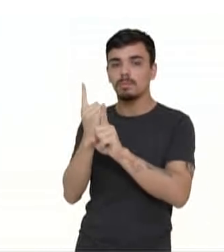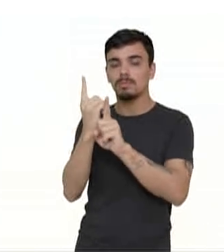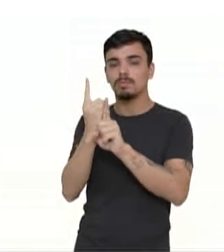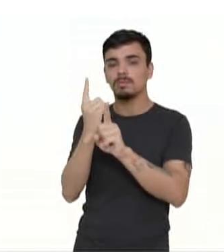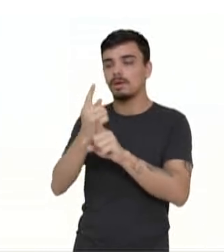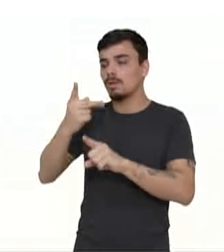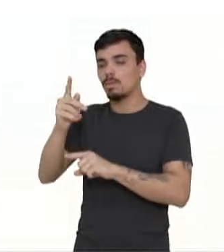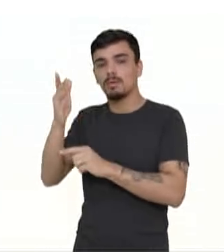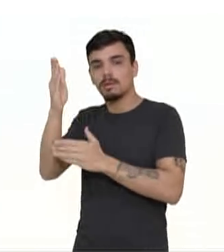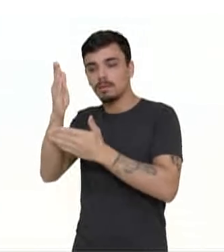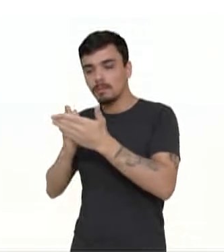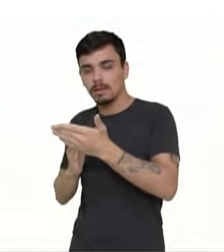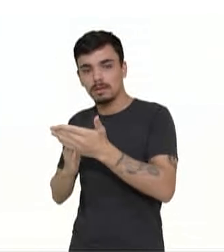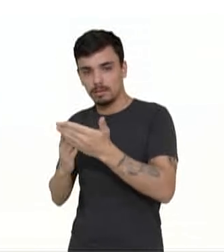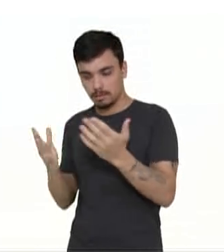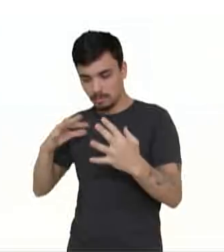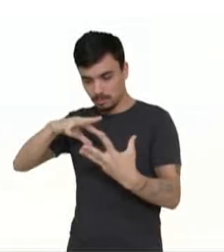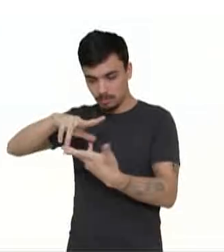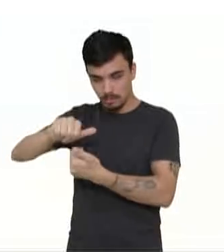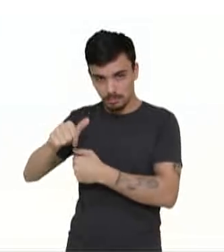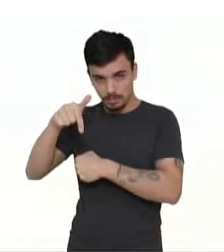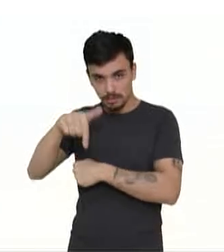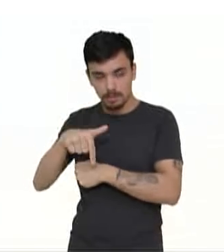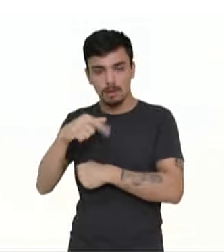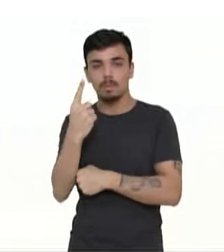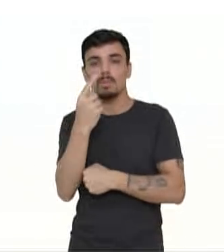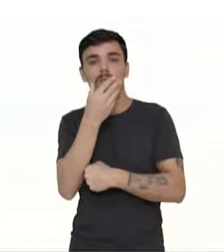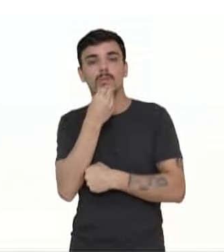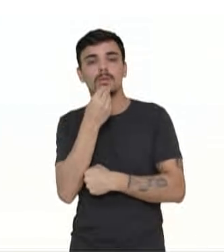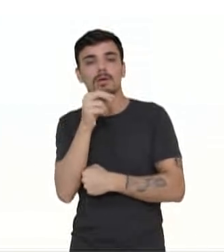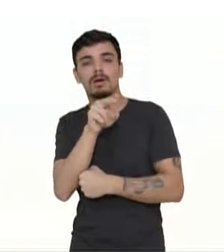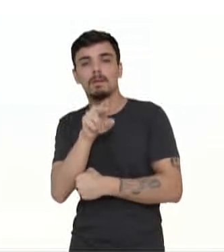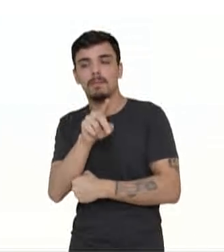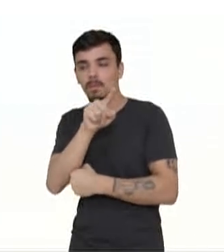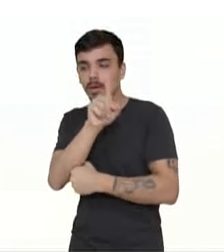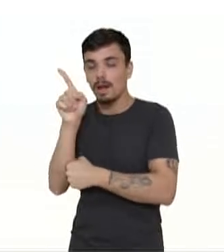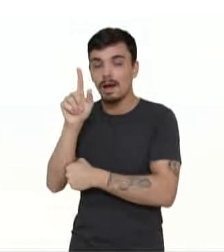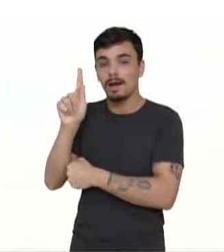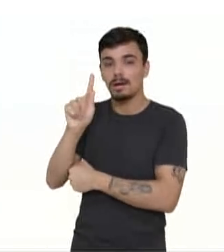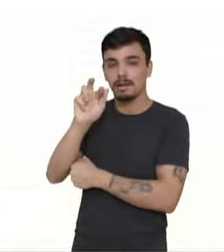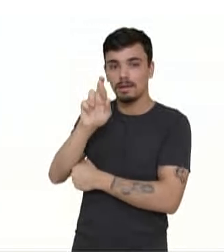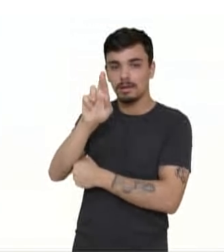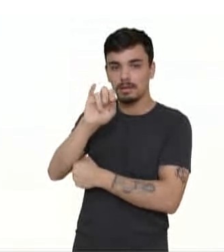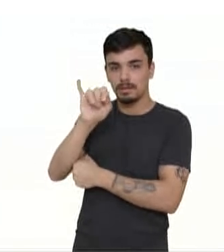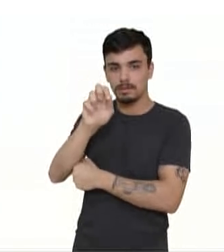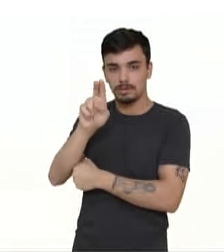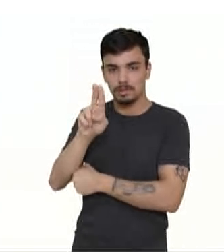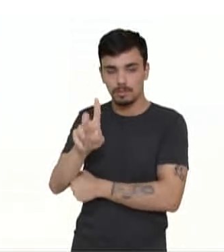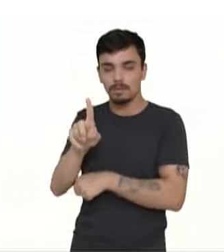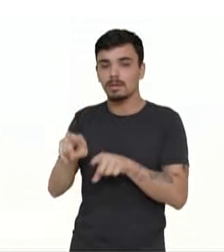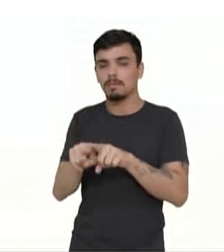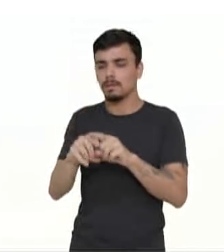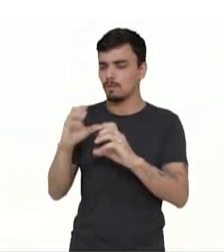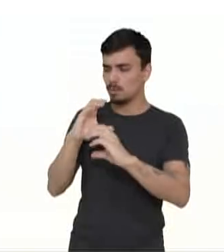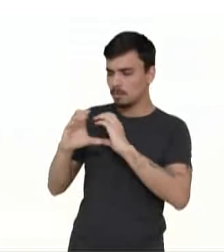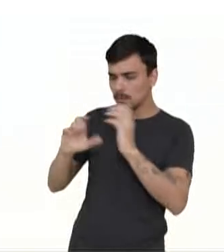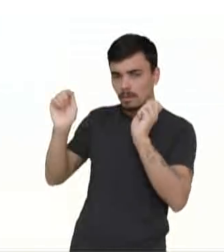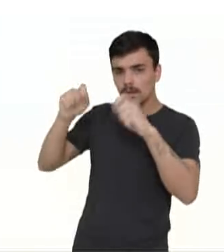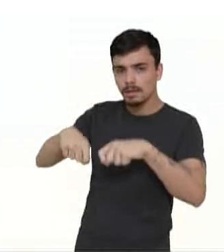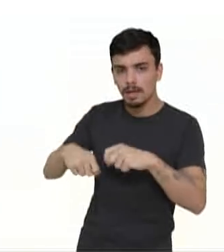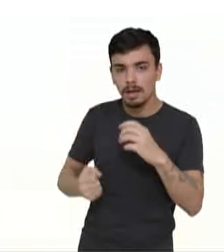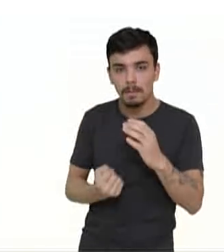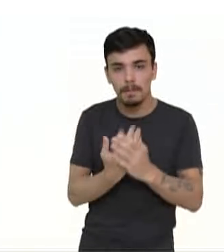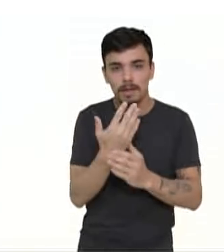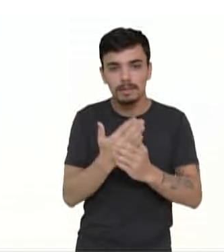sua outra metade neste mundo, um irmão em Grajaú. A possibilidade de comunicação surgiu no ângulo quente